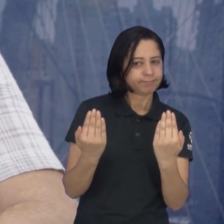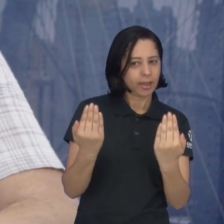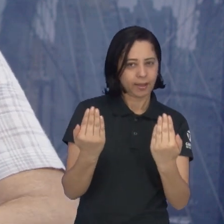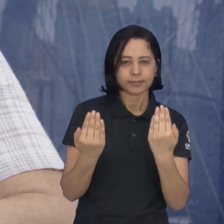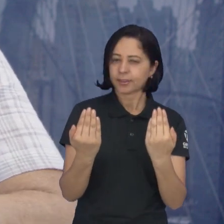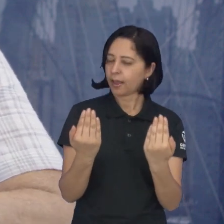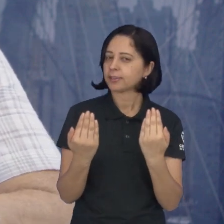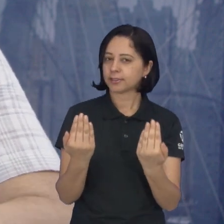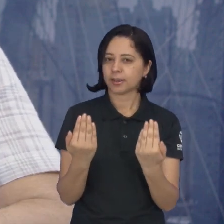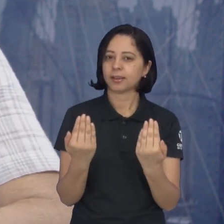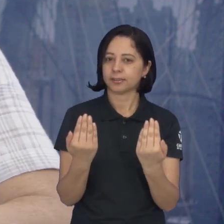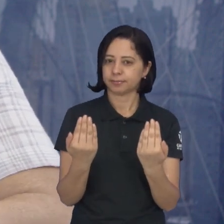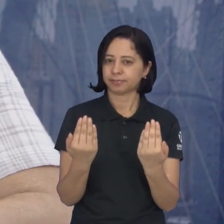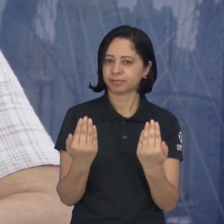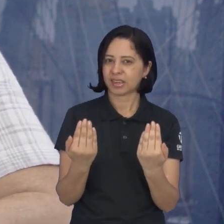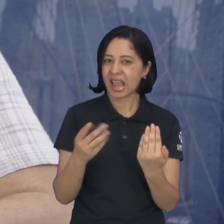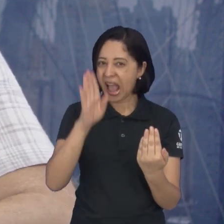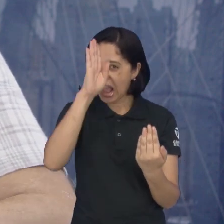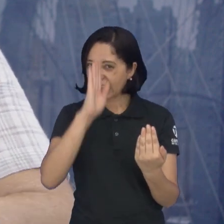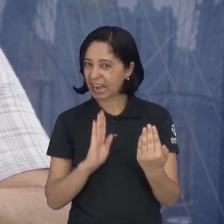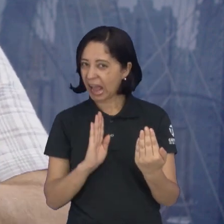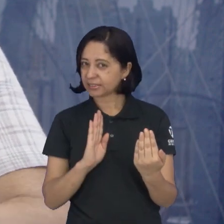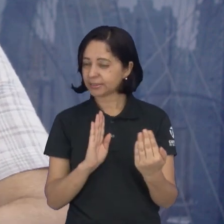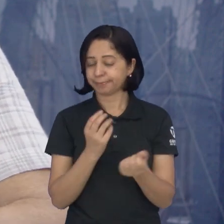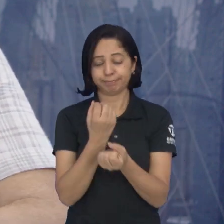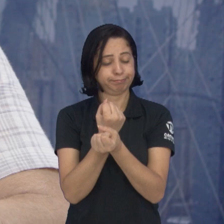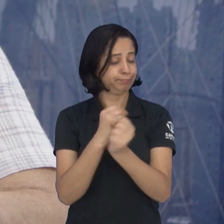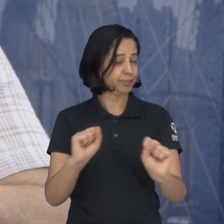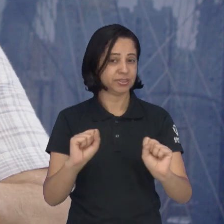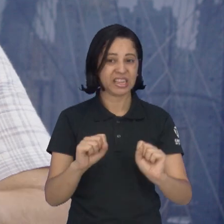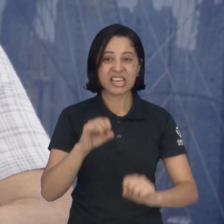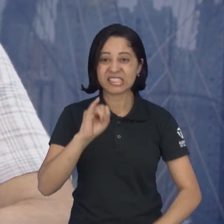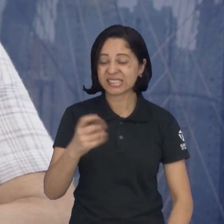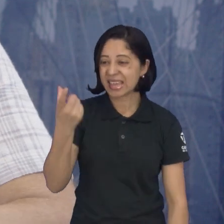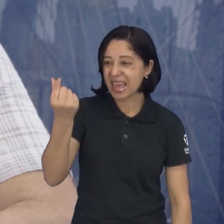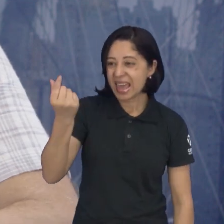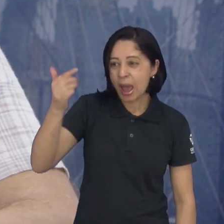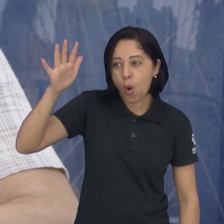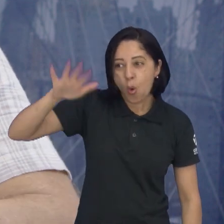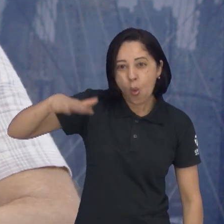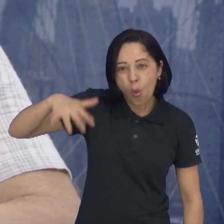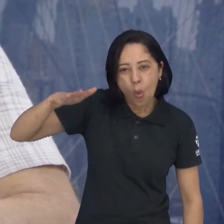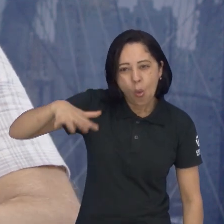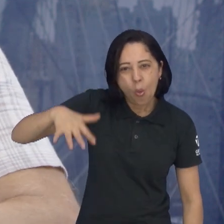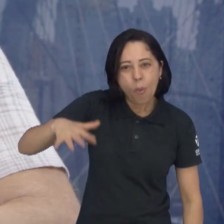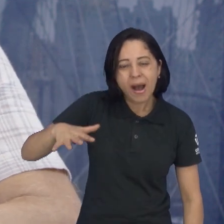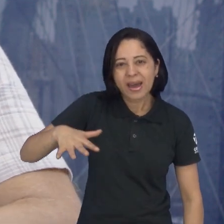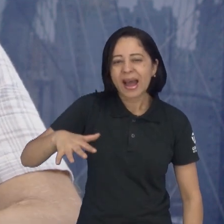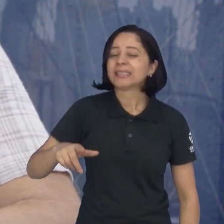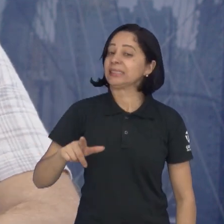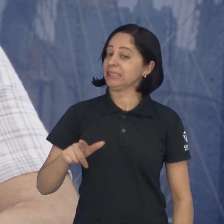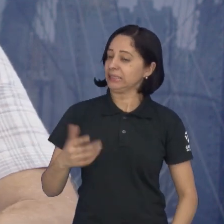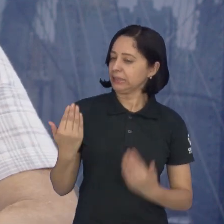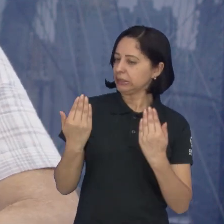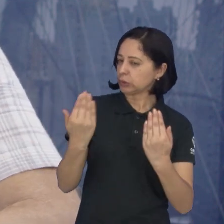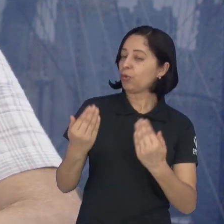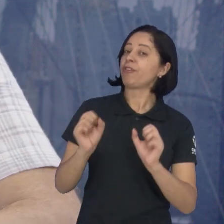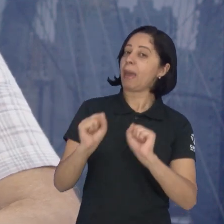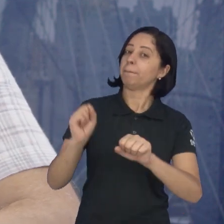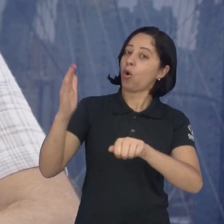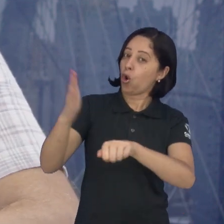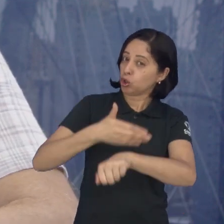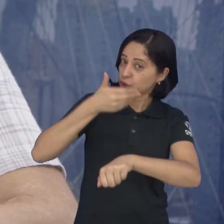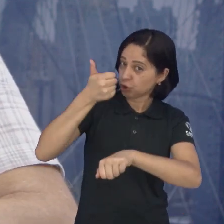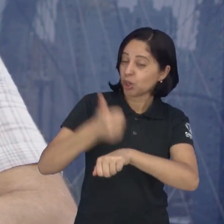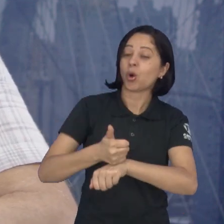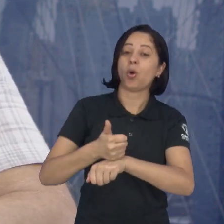graça. O ditado fala isso. Preço barato demais é golpe. Não existe isso na